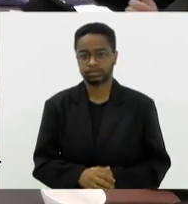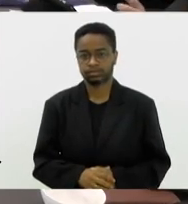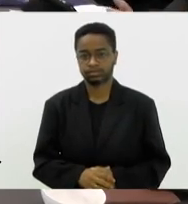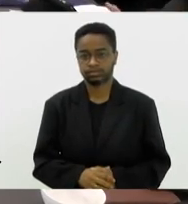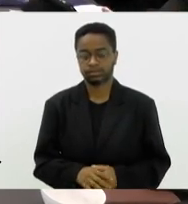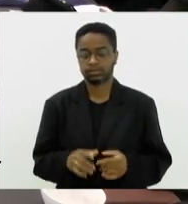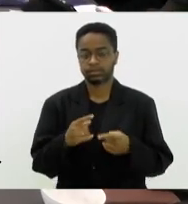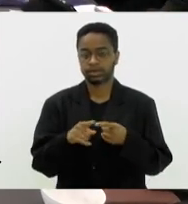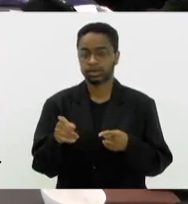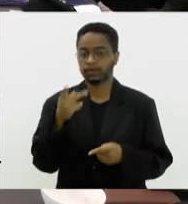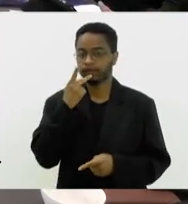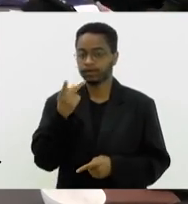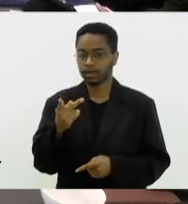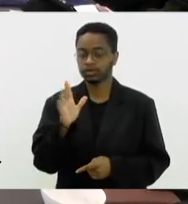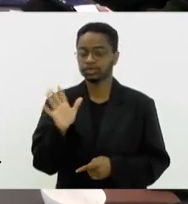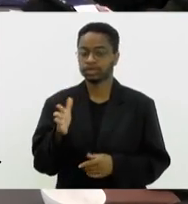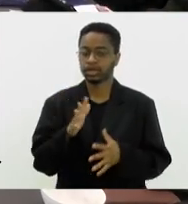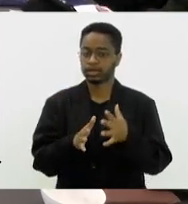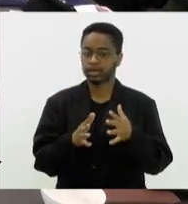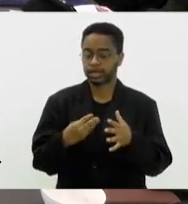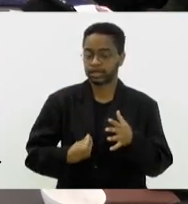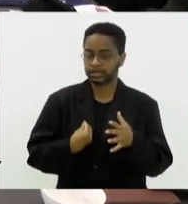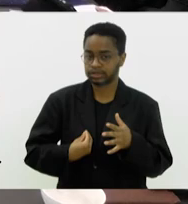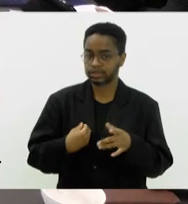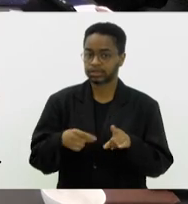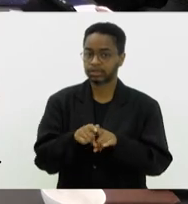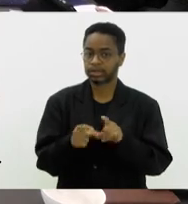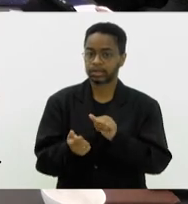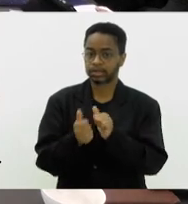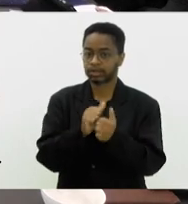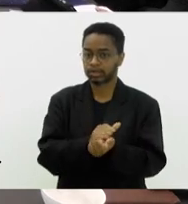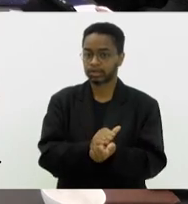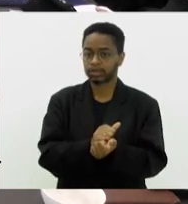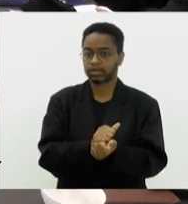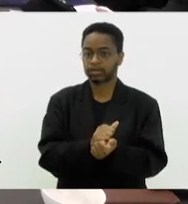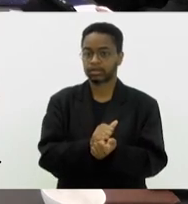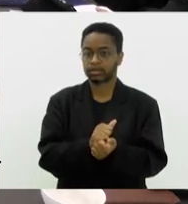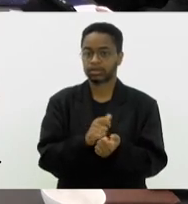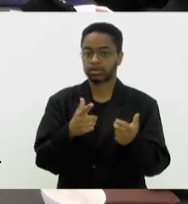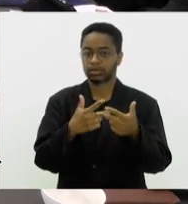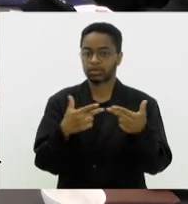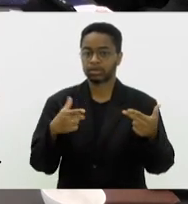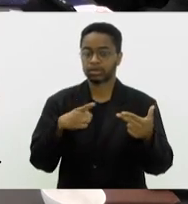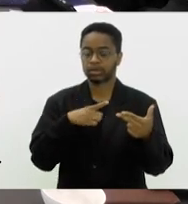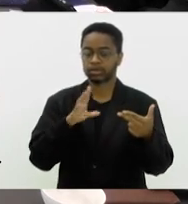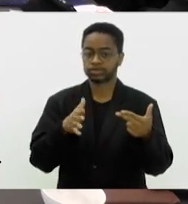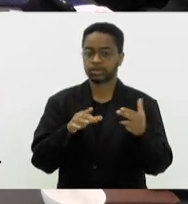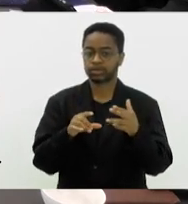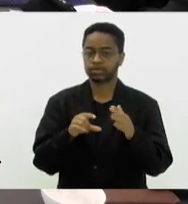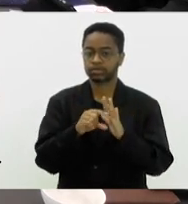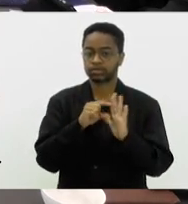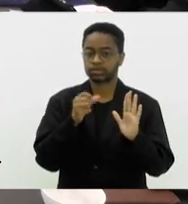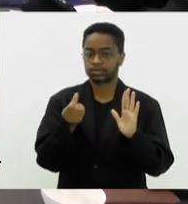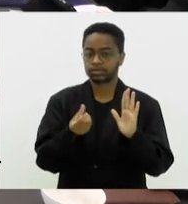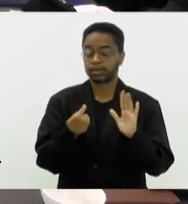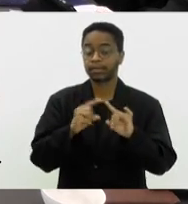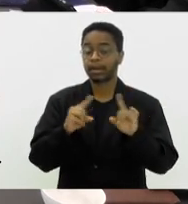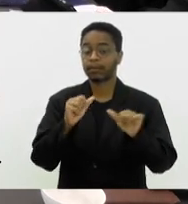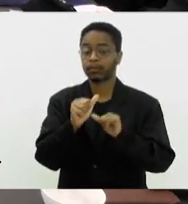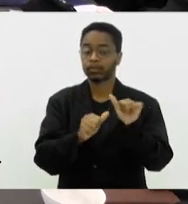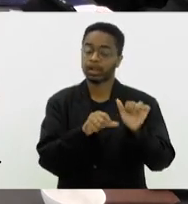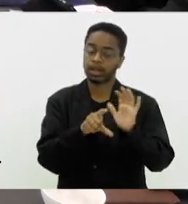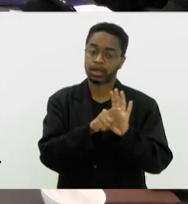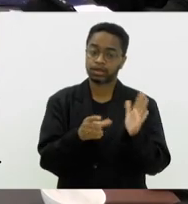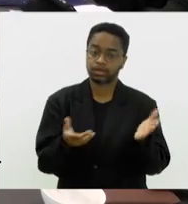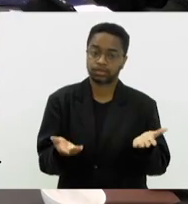Porque ele alega que o programa já existe e ele está adequando ao que está instituído na súmula 6. Mas ele está alterando uma lei.